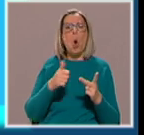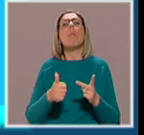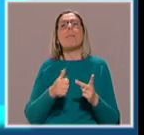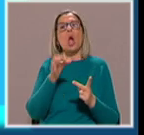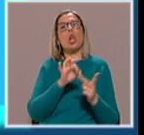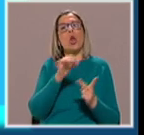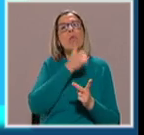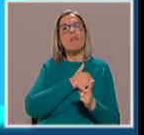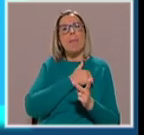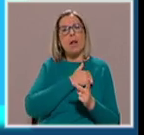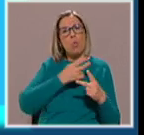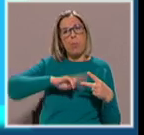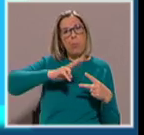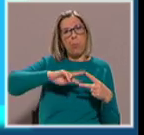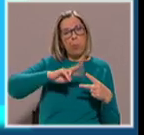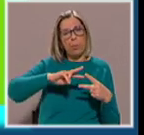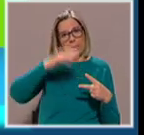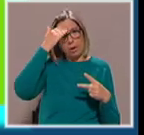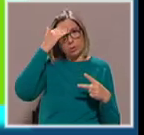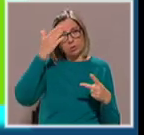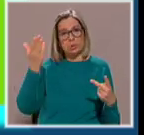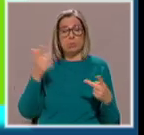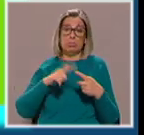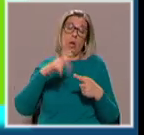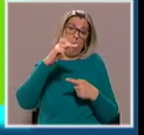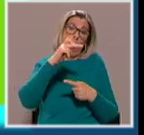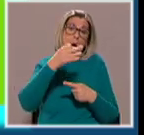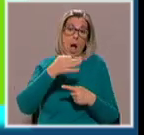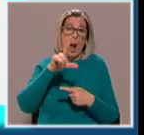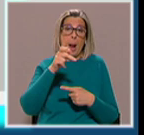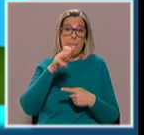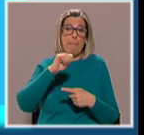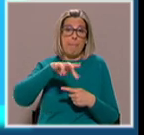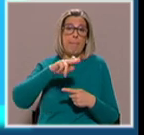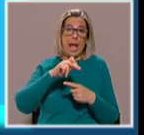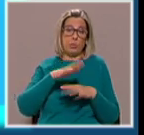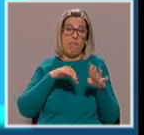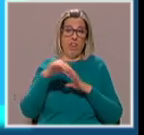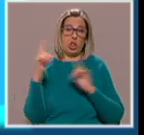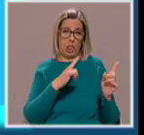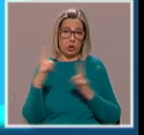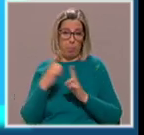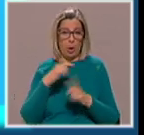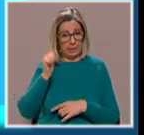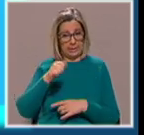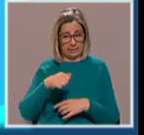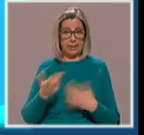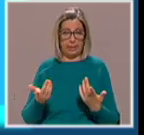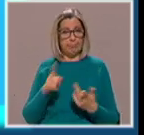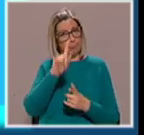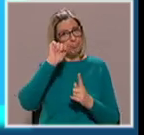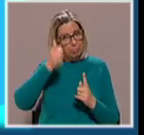é que transporta os nutrientes? O que é que vocês acham? É o A, é o plasma. Exatamente. Acertaste